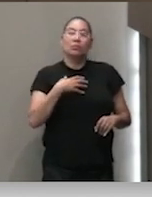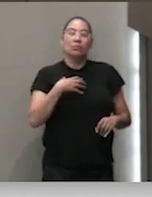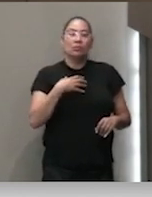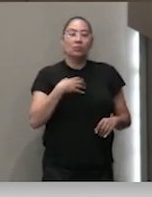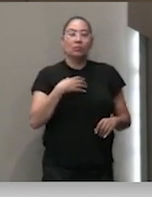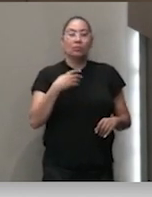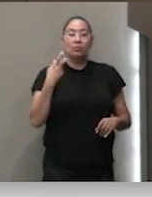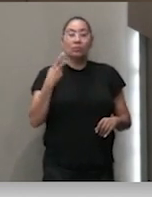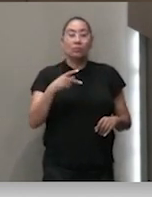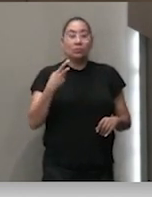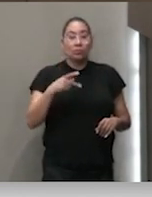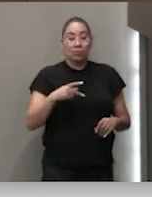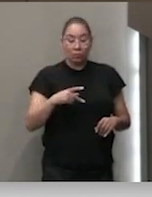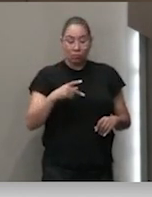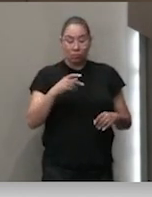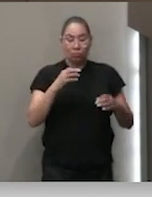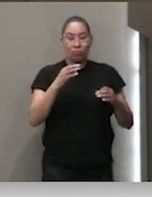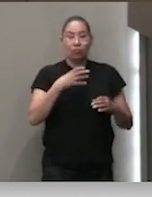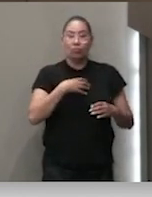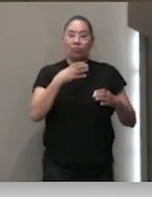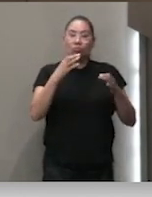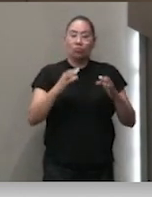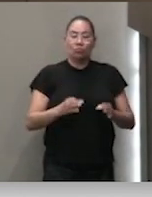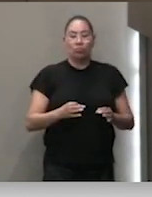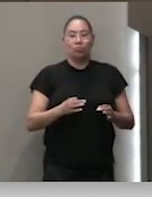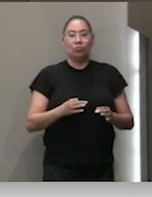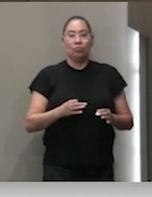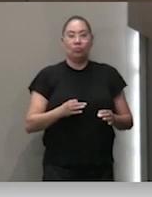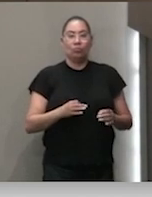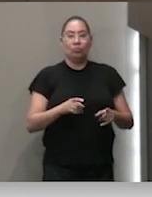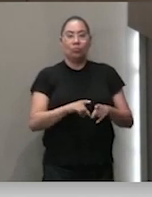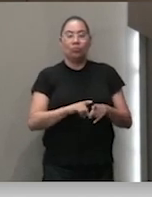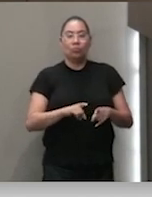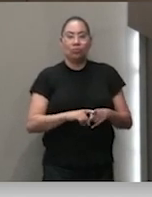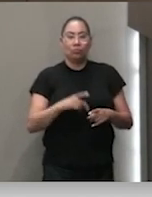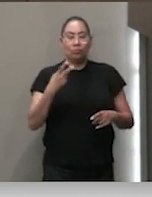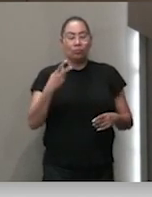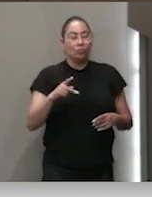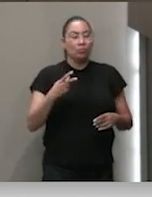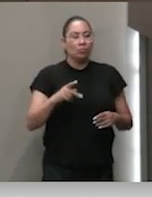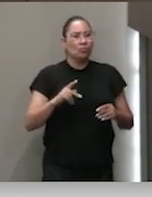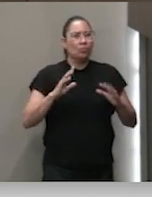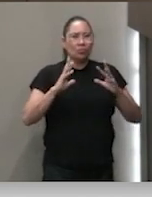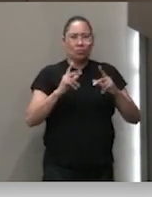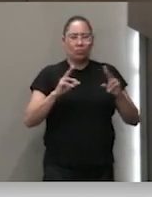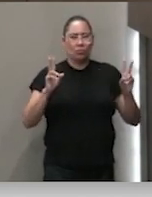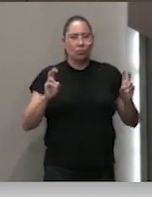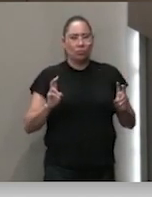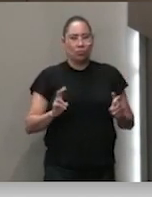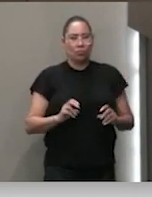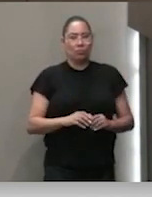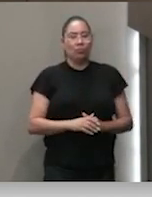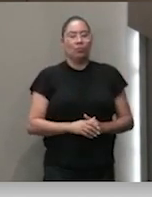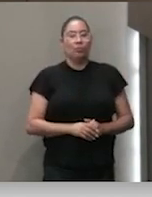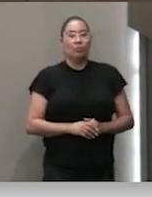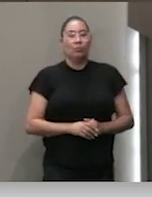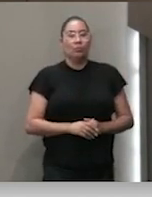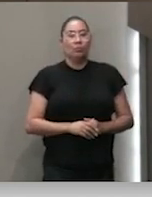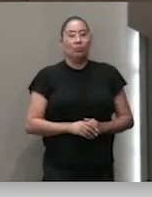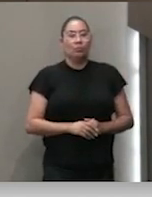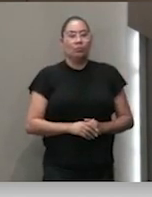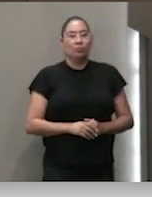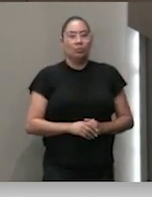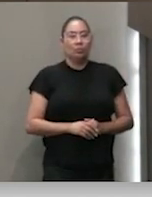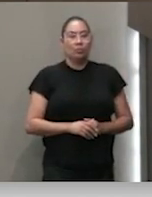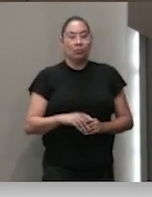pela honestidade, pela lealdade impressionante sobre todos os aspectos. Então, você